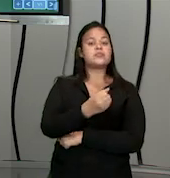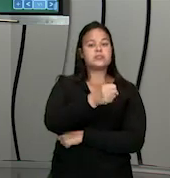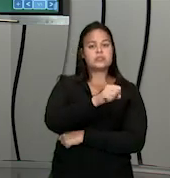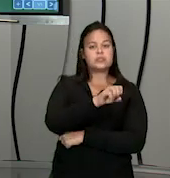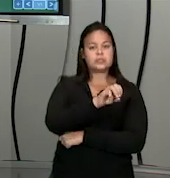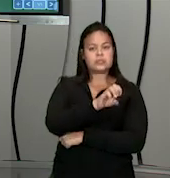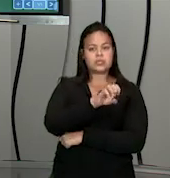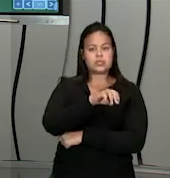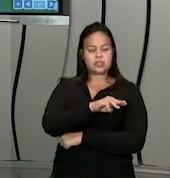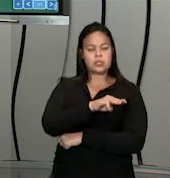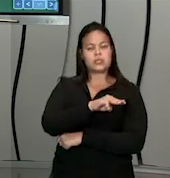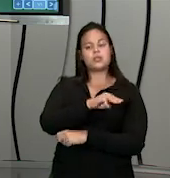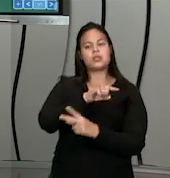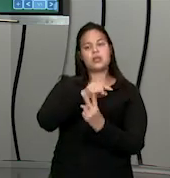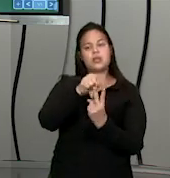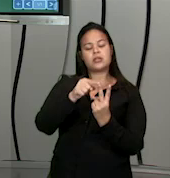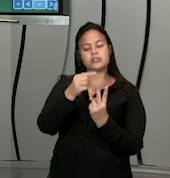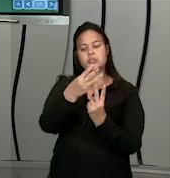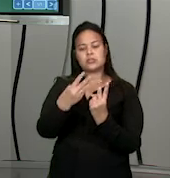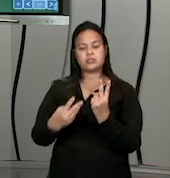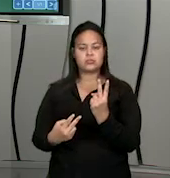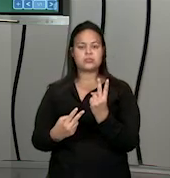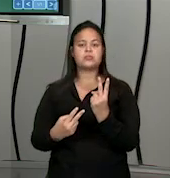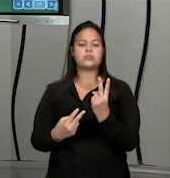300 é menos raiz de 3 sobre 2.